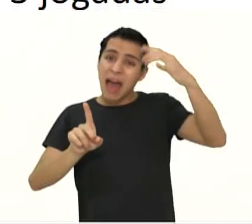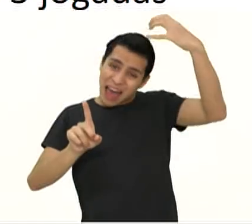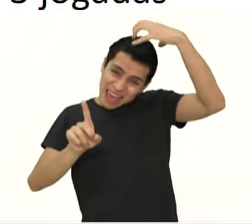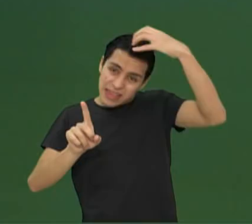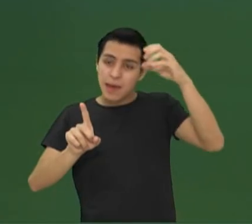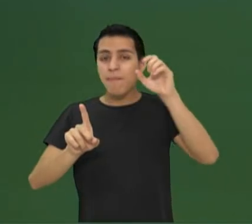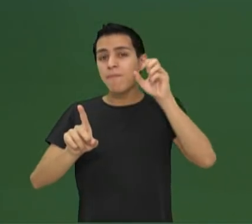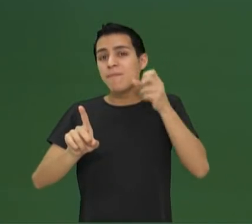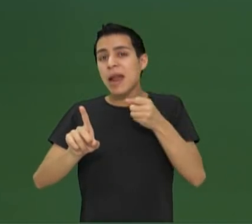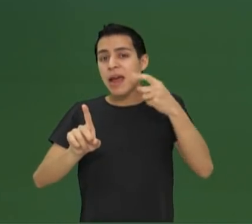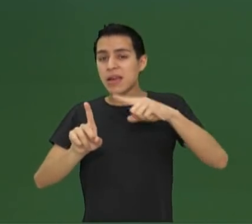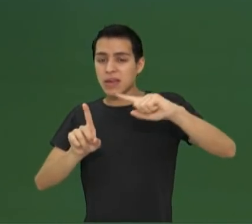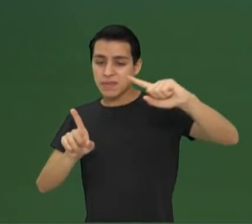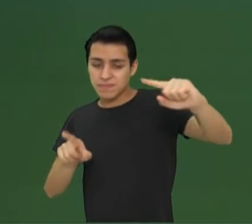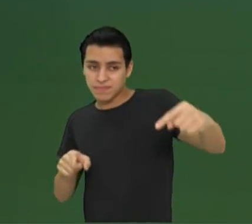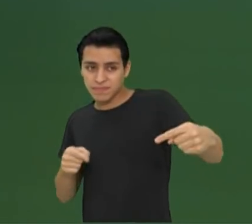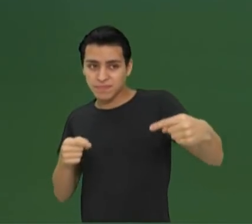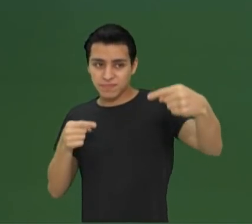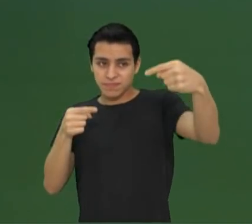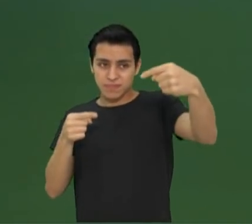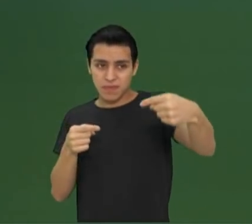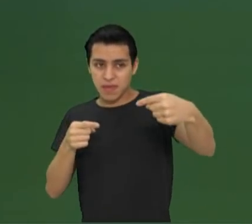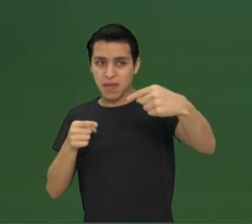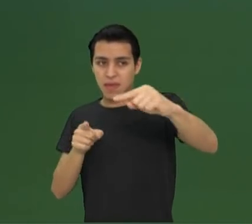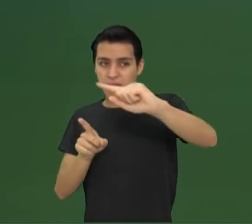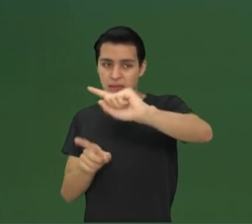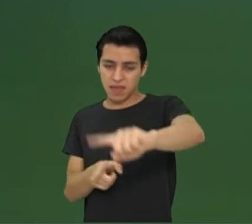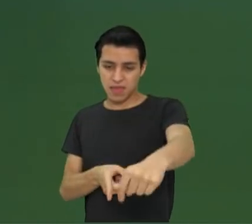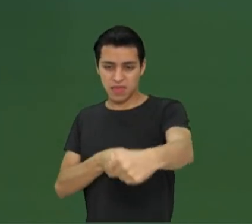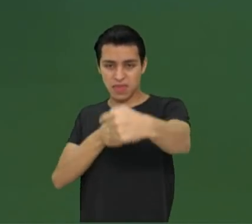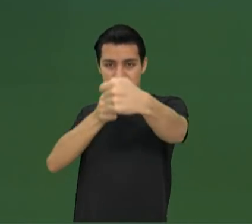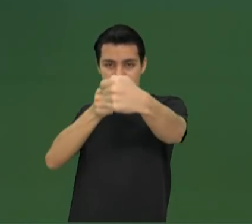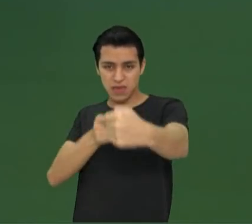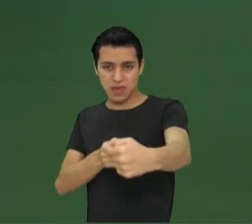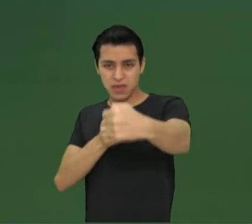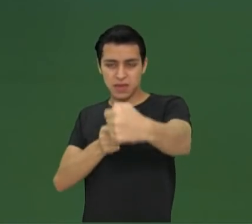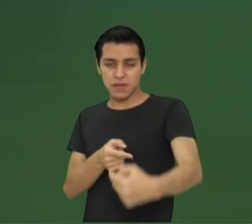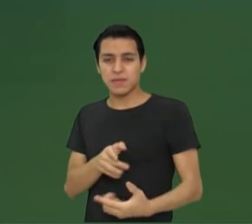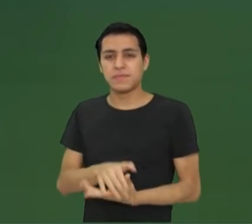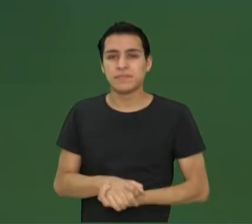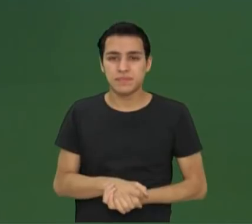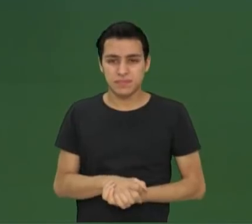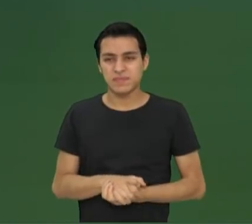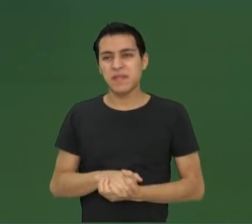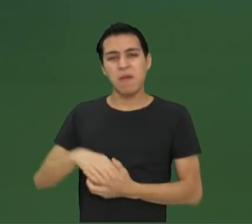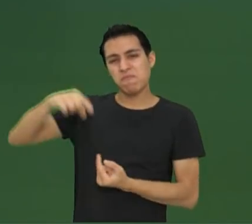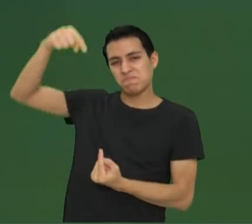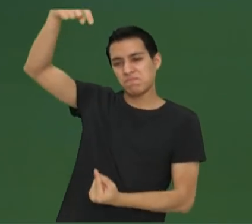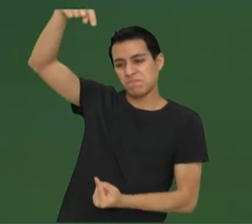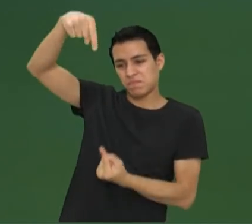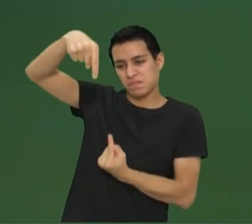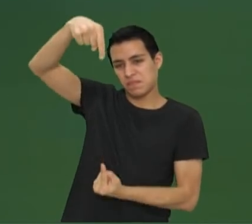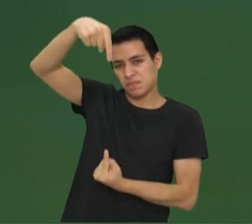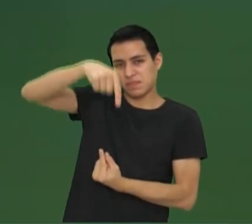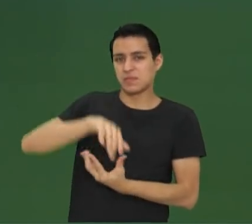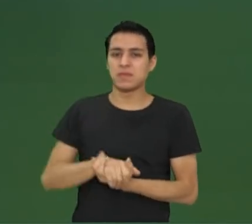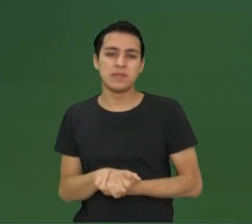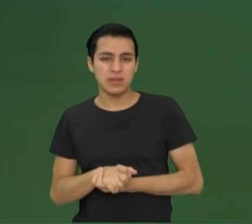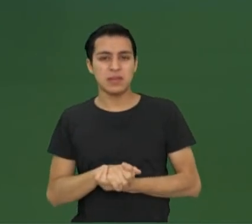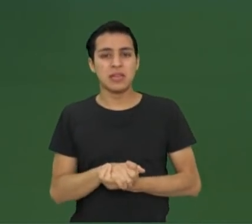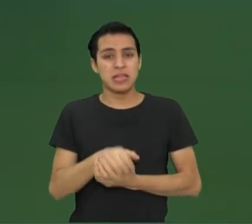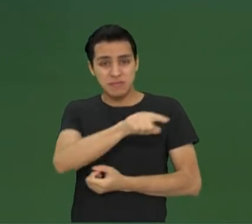lá. Então, o rei preto está sofrendo um cheque. Cheque no rei lá. Em seu